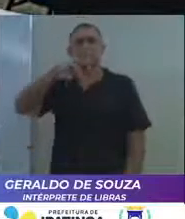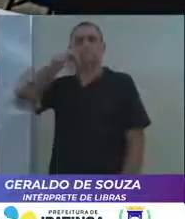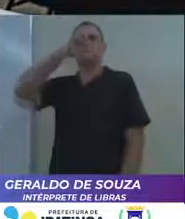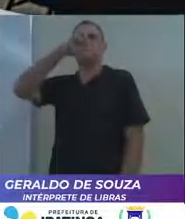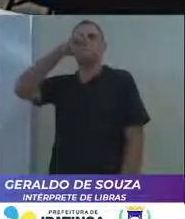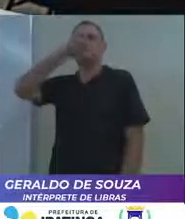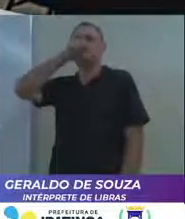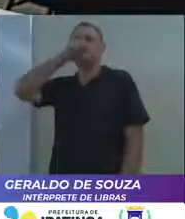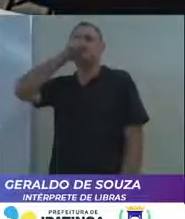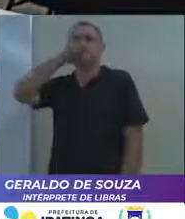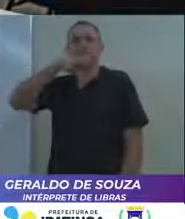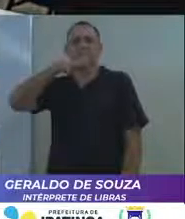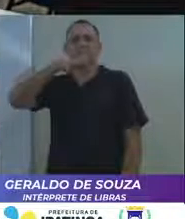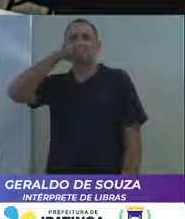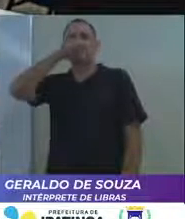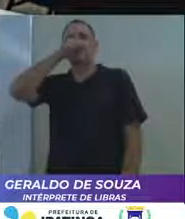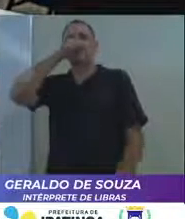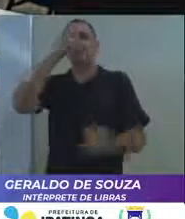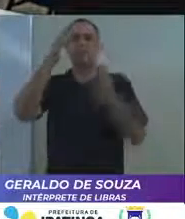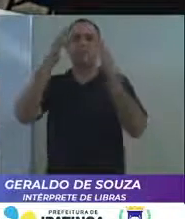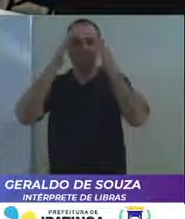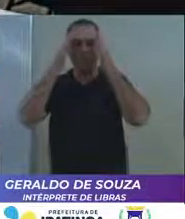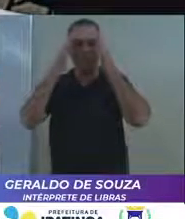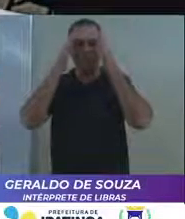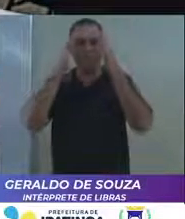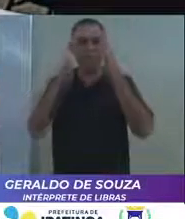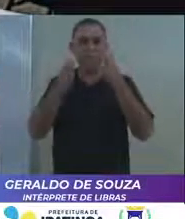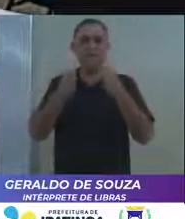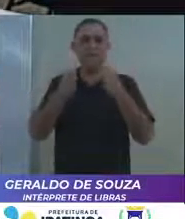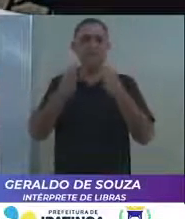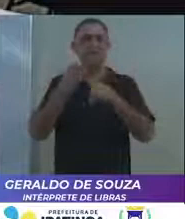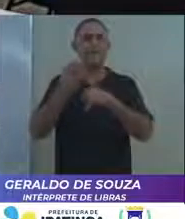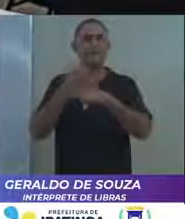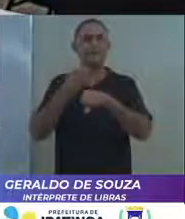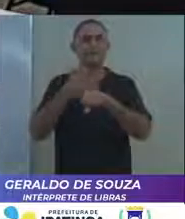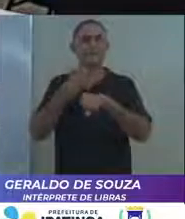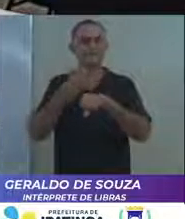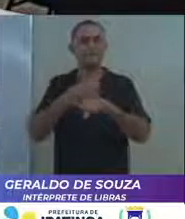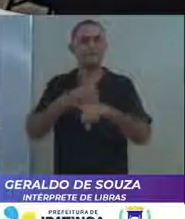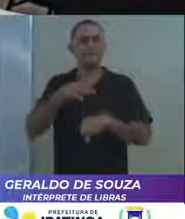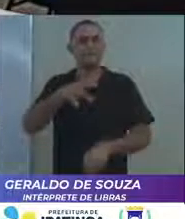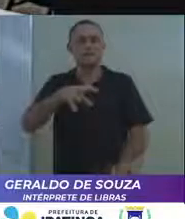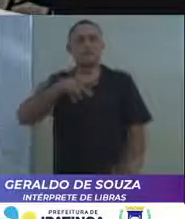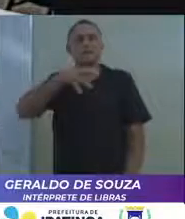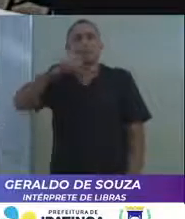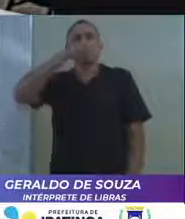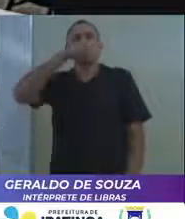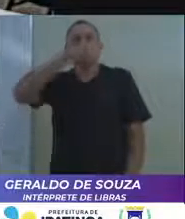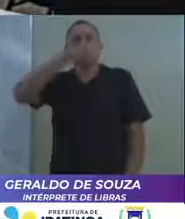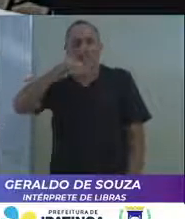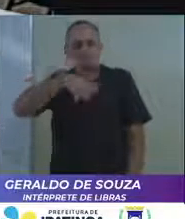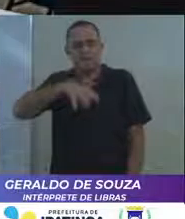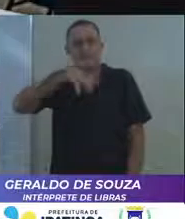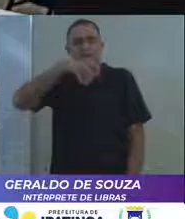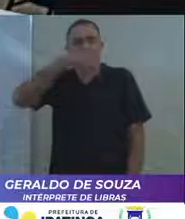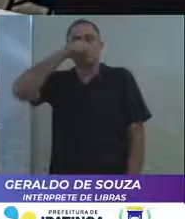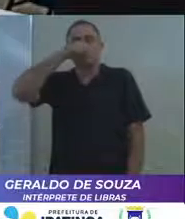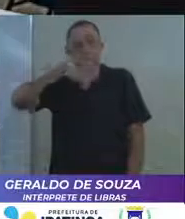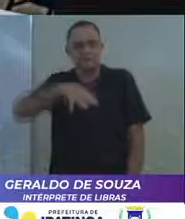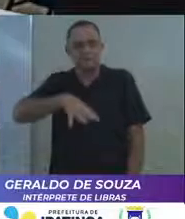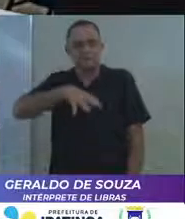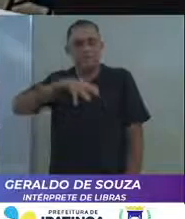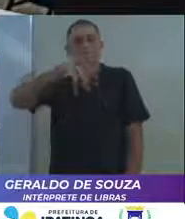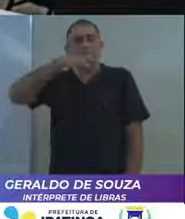tentem focar muito nos exercícios respiratórios. Fazer exercício respiratório